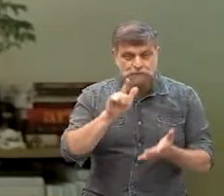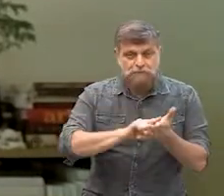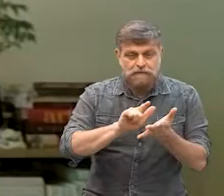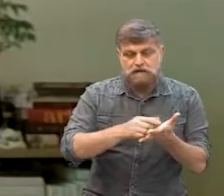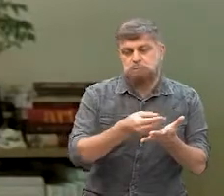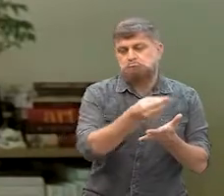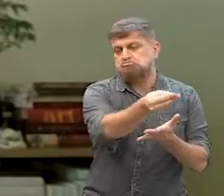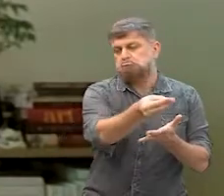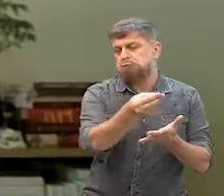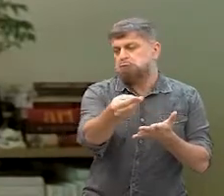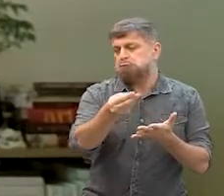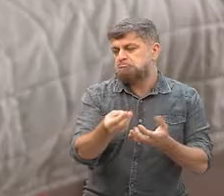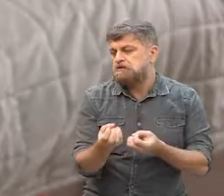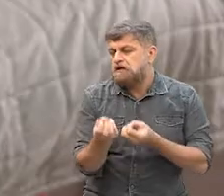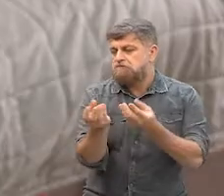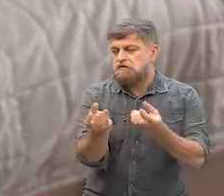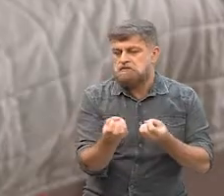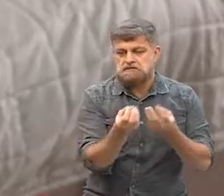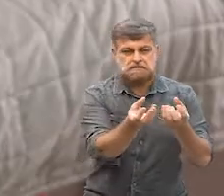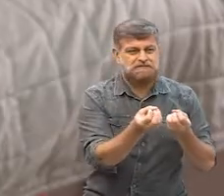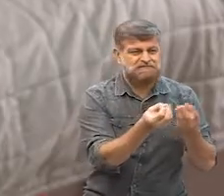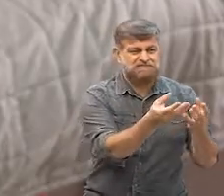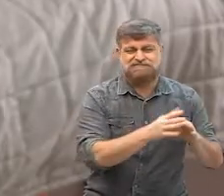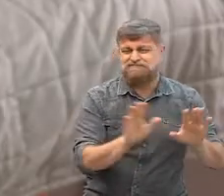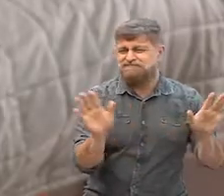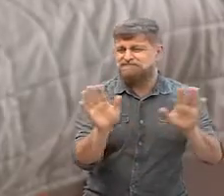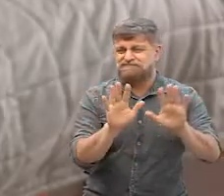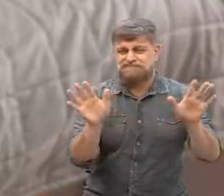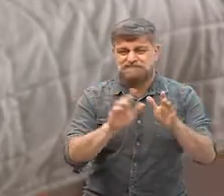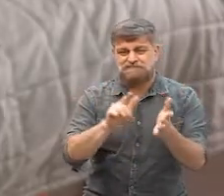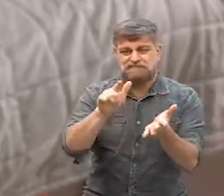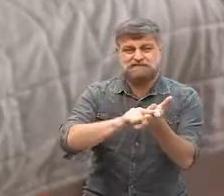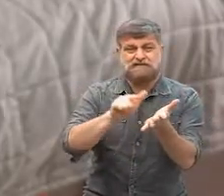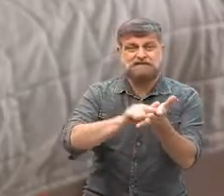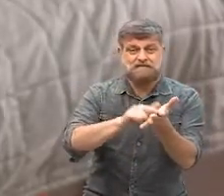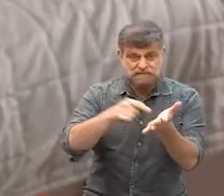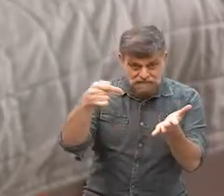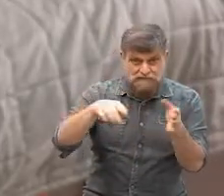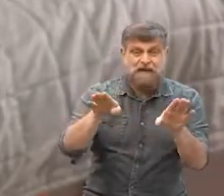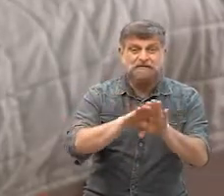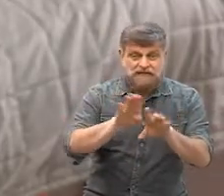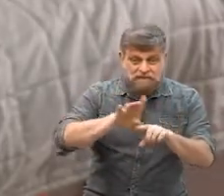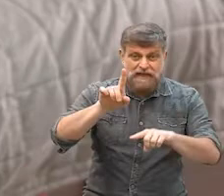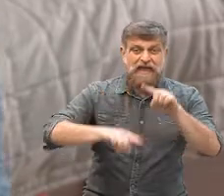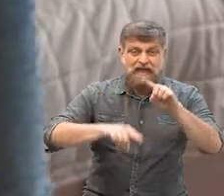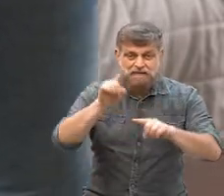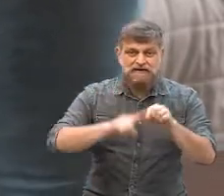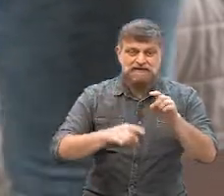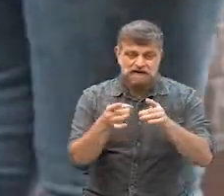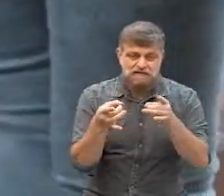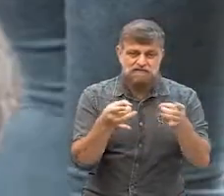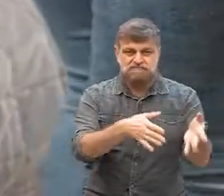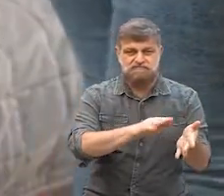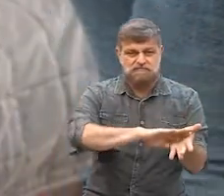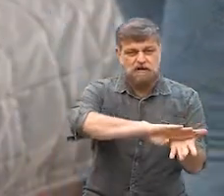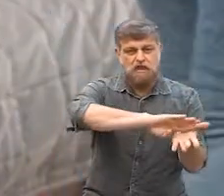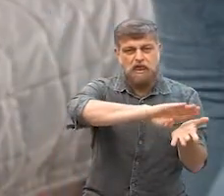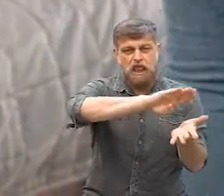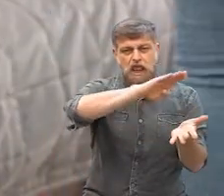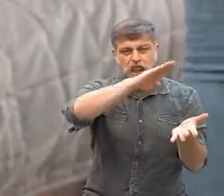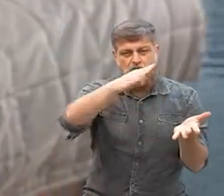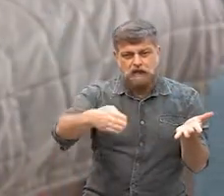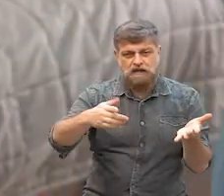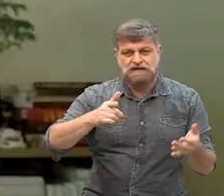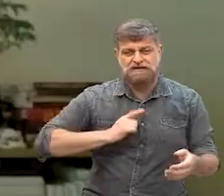começa a distribuir para a população, e esse folder acaba virando resíduo também. O impacto maior que a gente tem é a questão